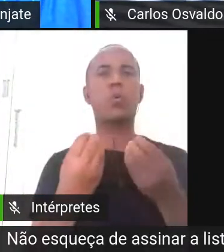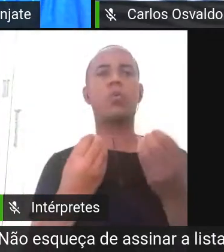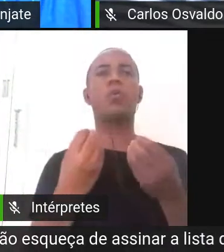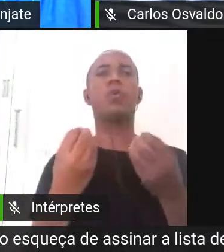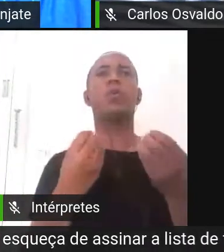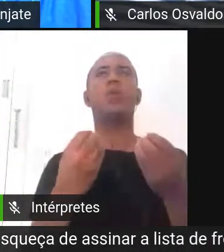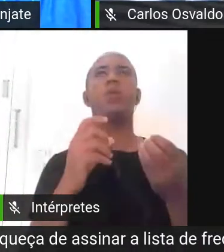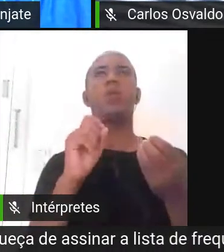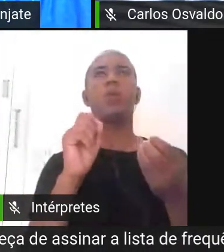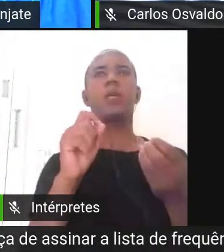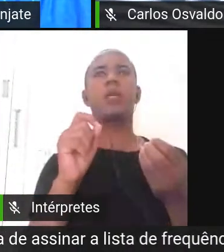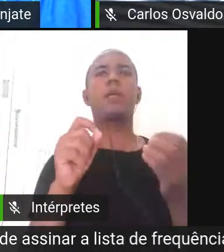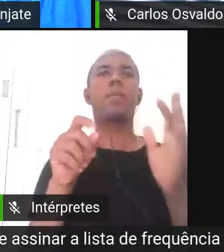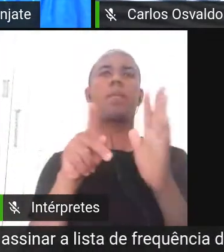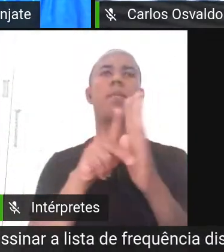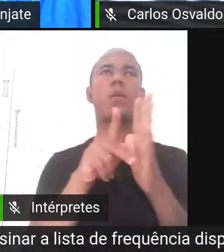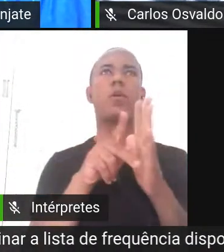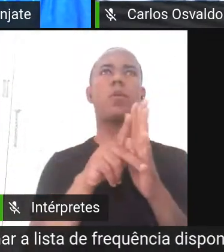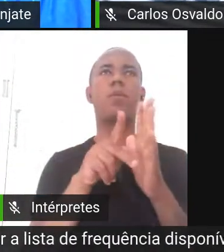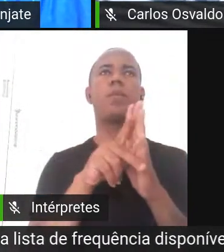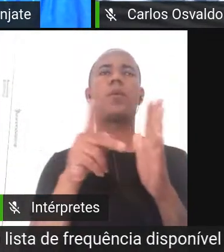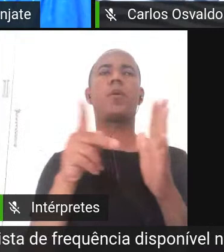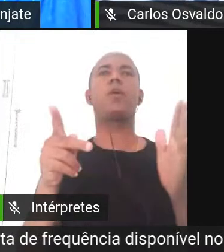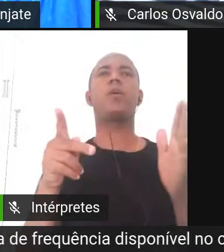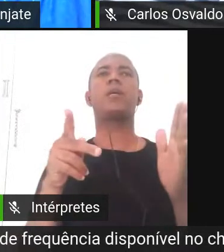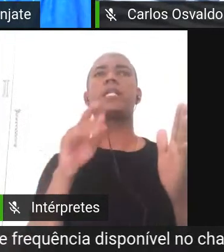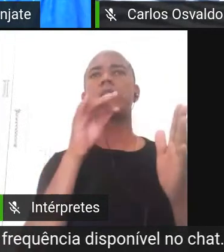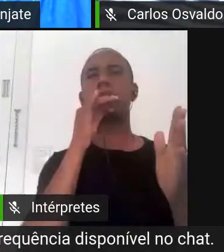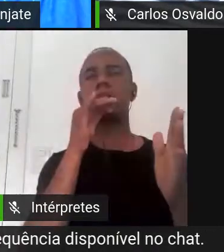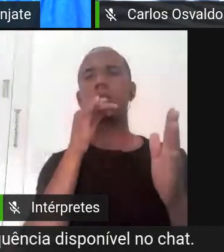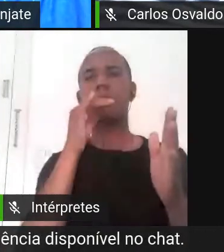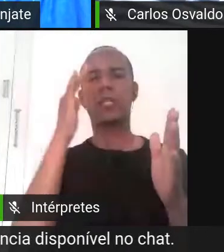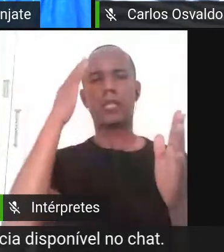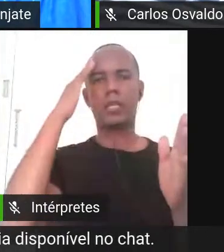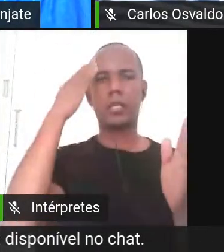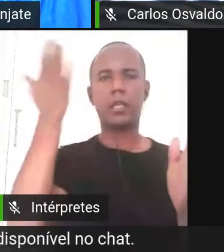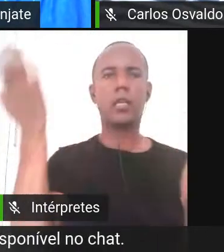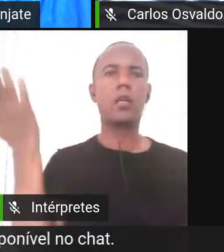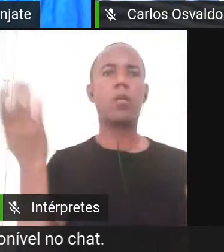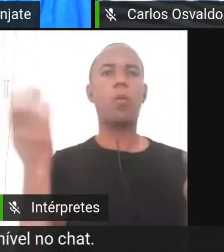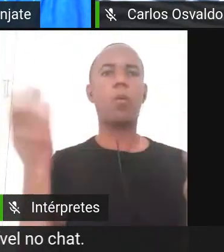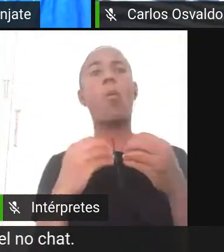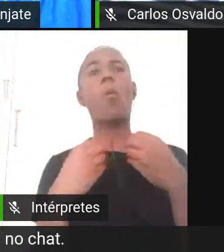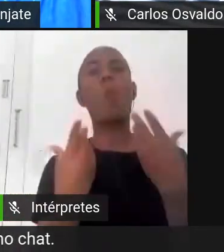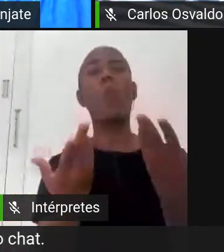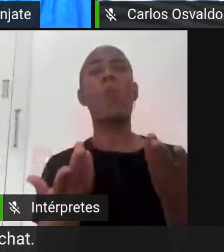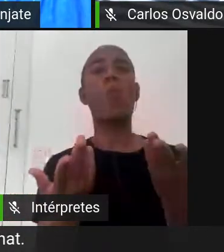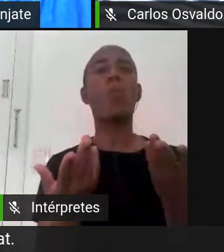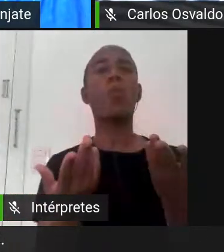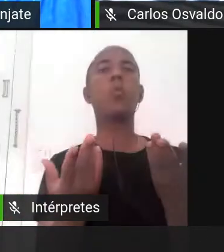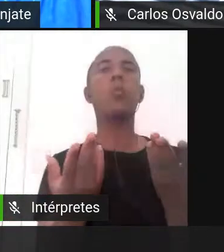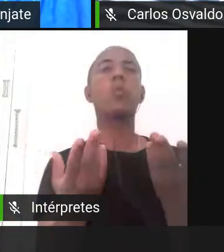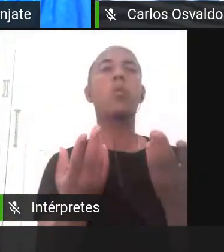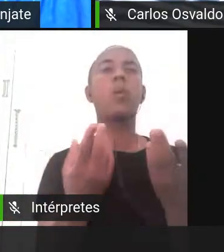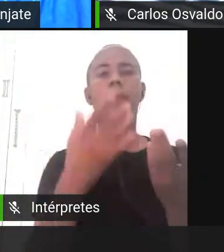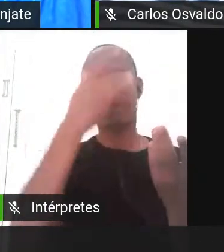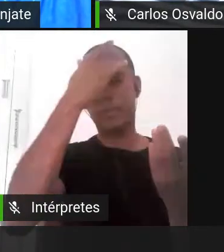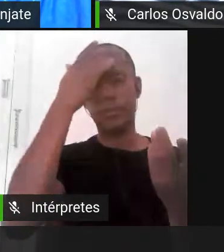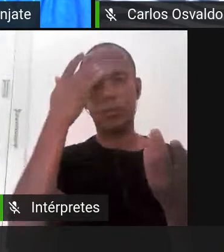começando no pós-independência, ou começando com a imprensa escrita de larga escala. Então, acho que